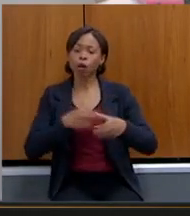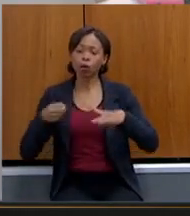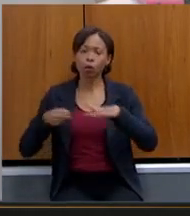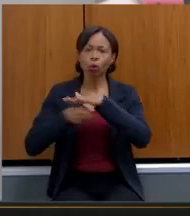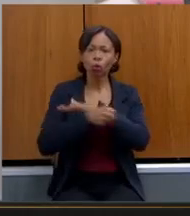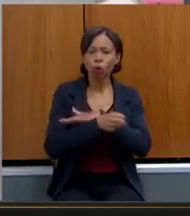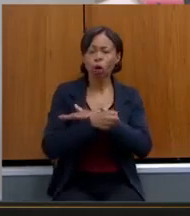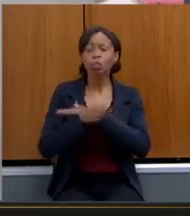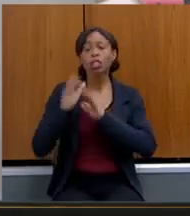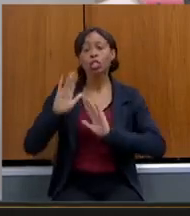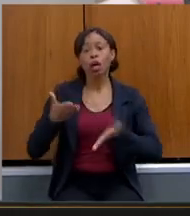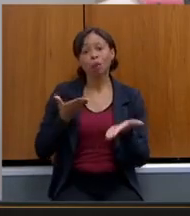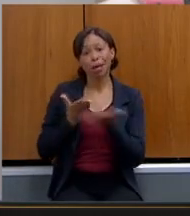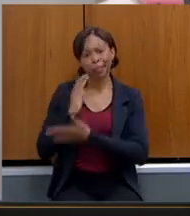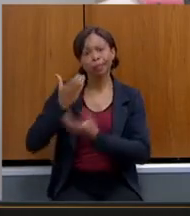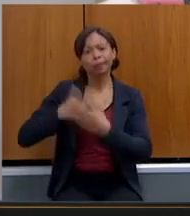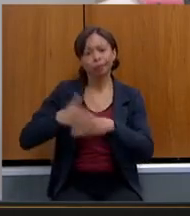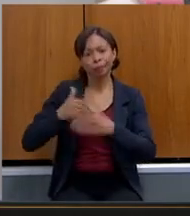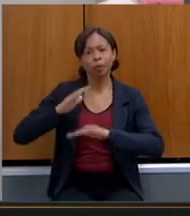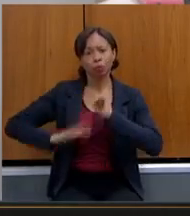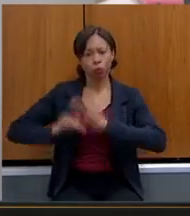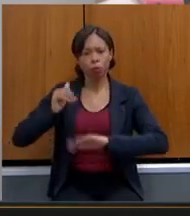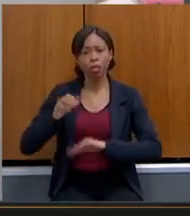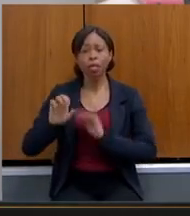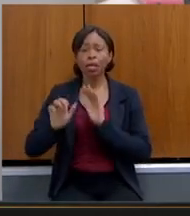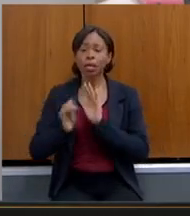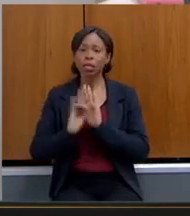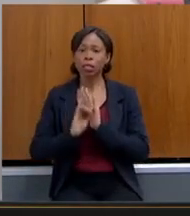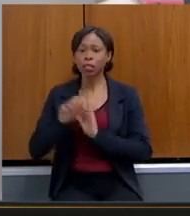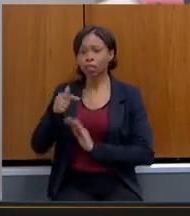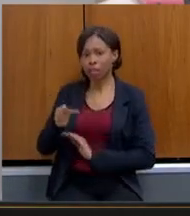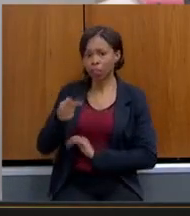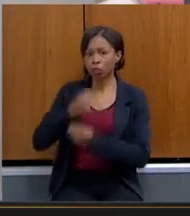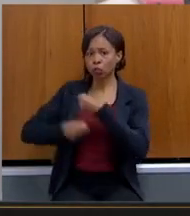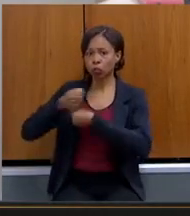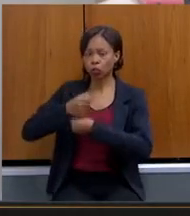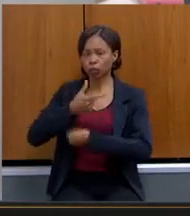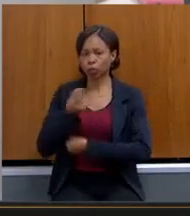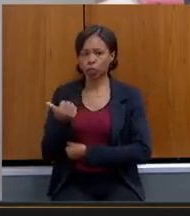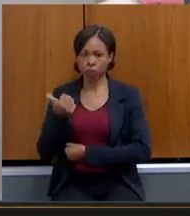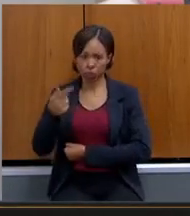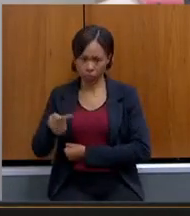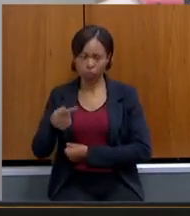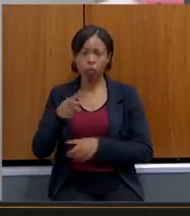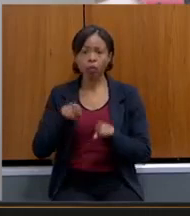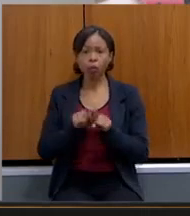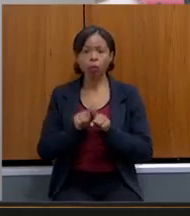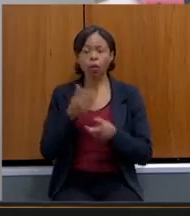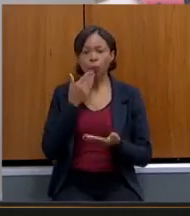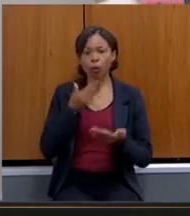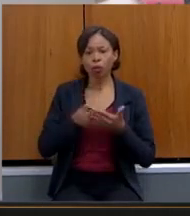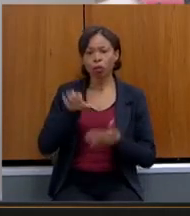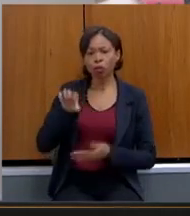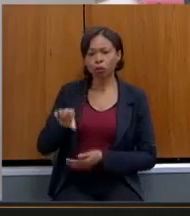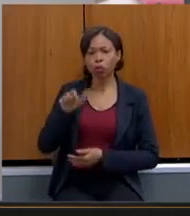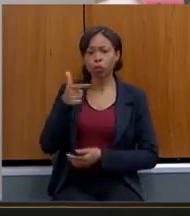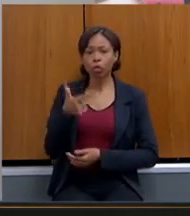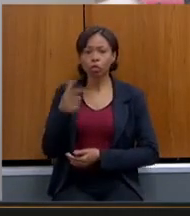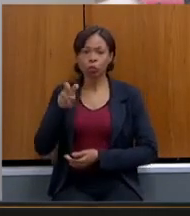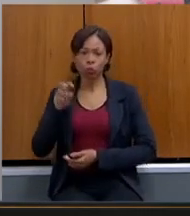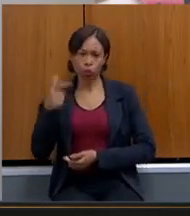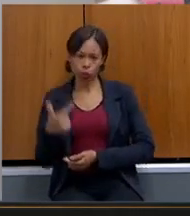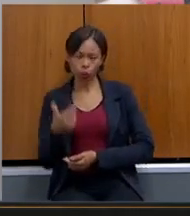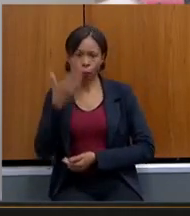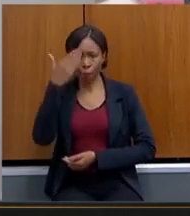aprovados no concurso público regido pelo edital 7 de 2017 requerimento de comissão 9.252